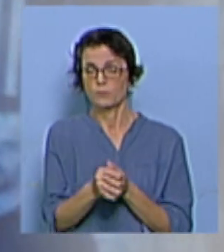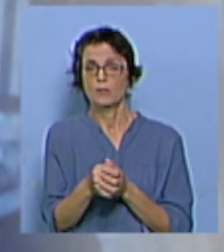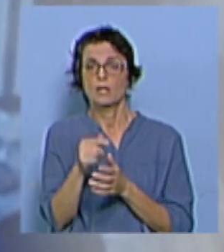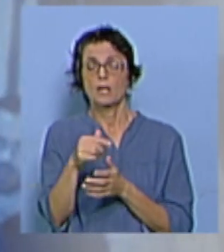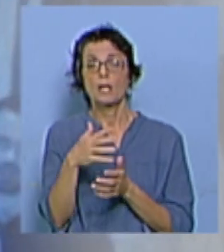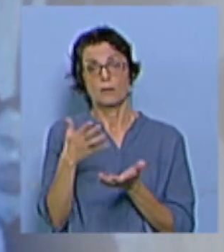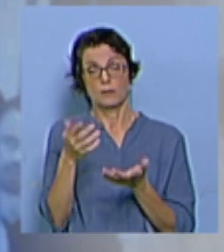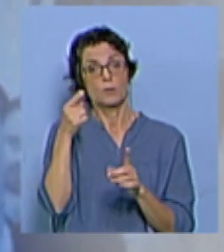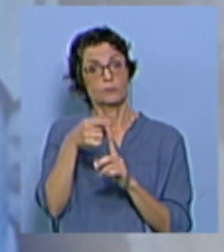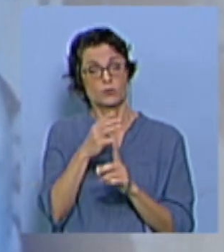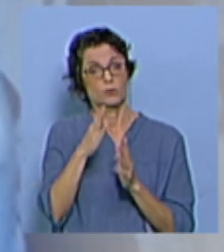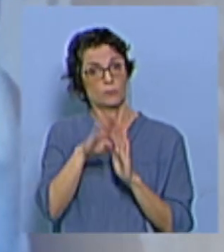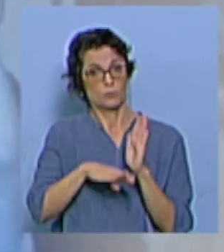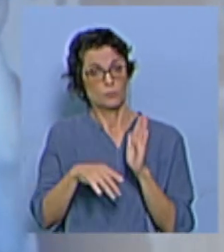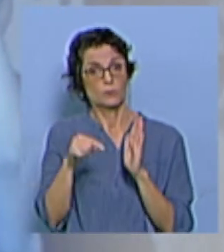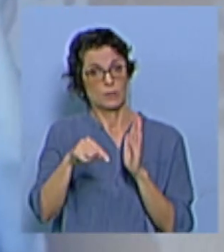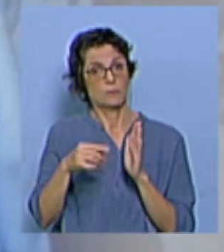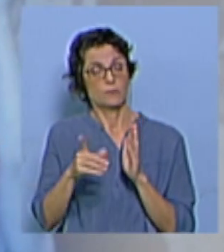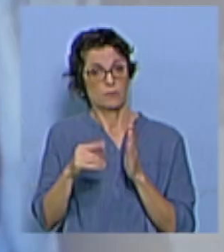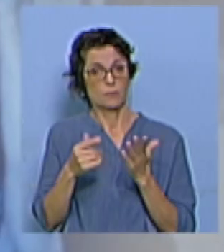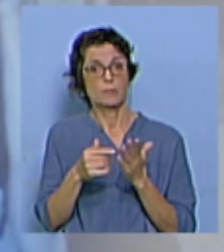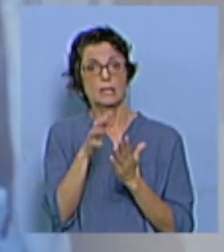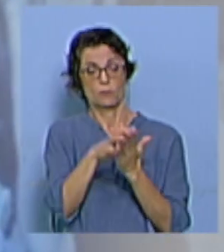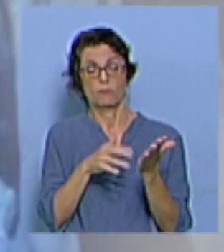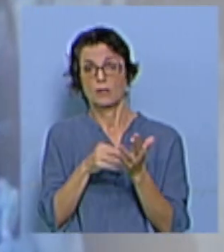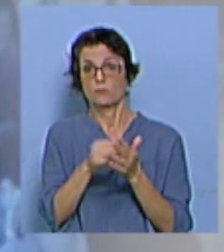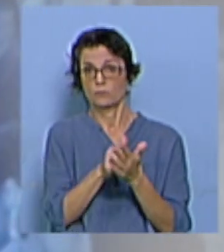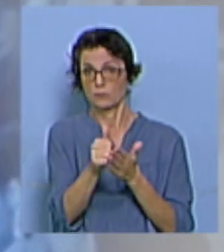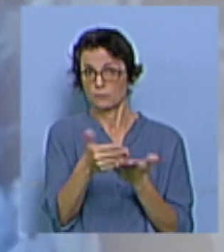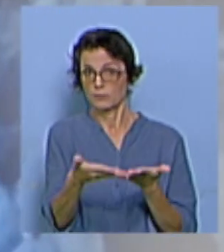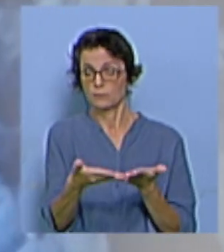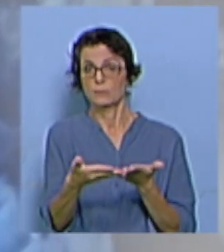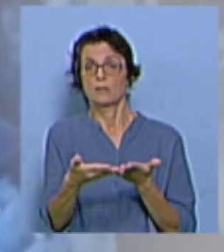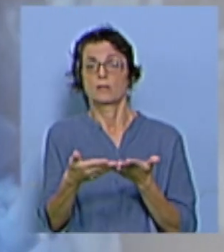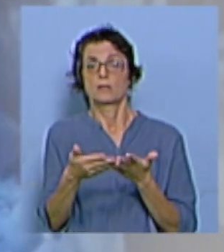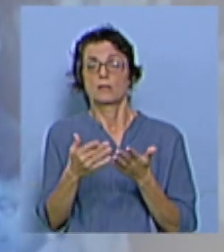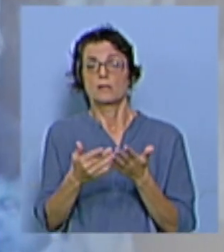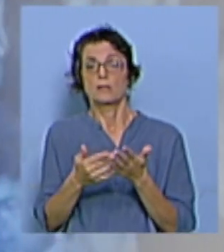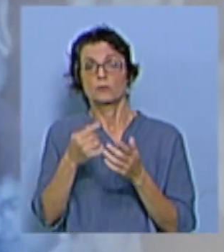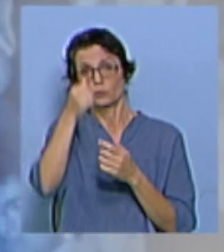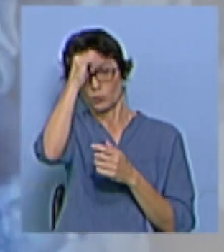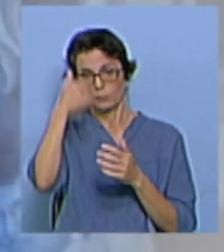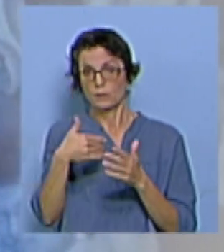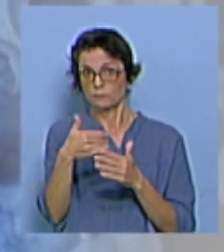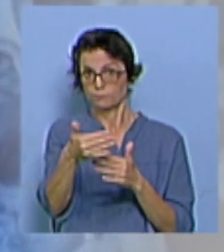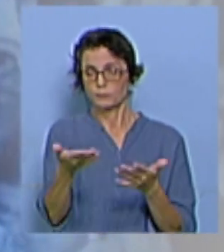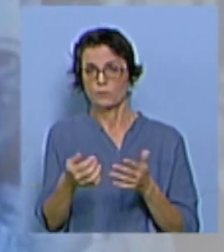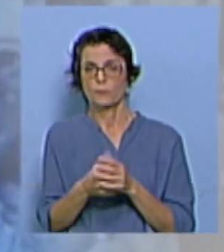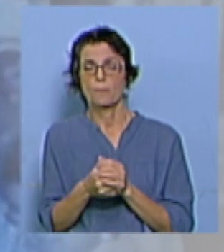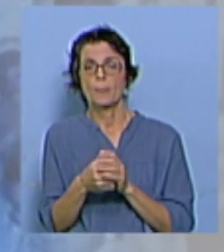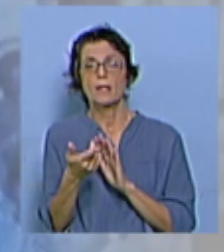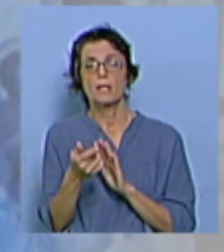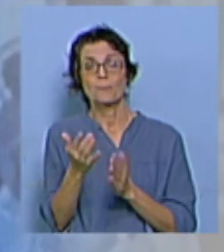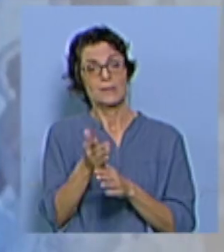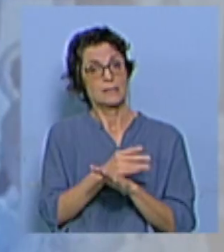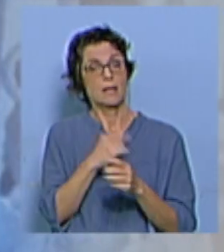neste programa é fazer análise também aos textos, o comentário aos textos da Bíblia que são proclamados. E antes de comentar o